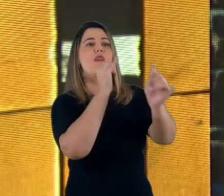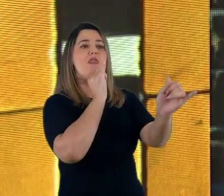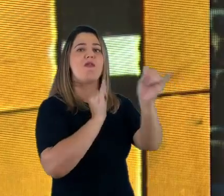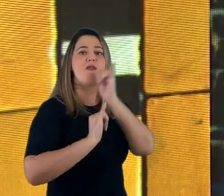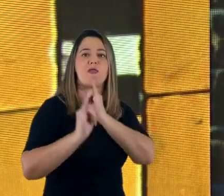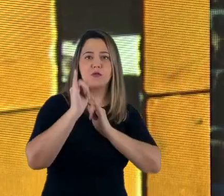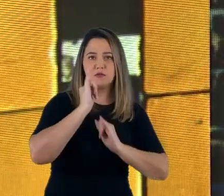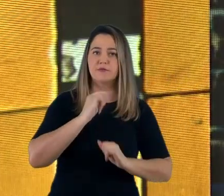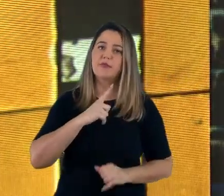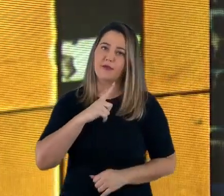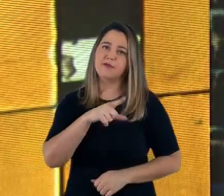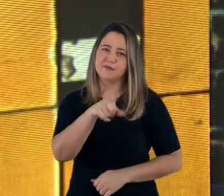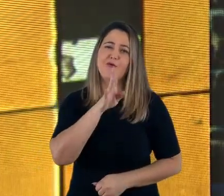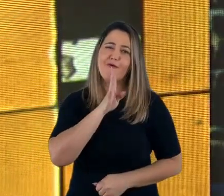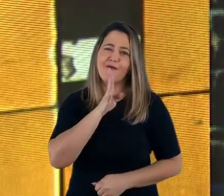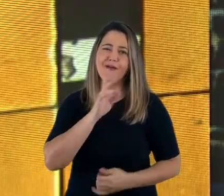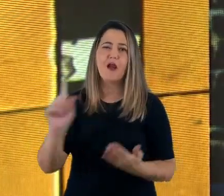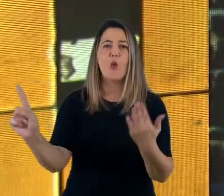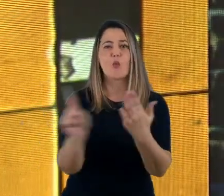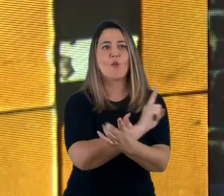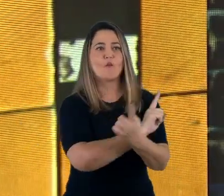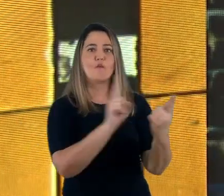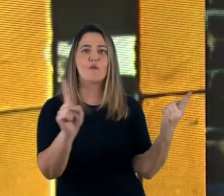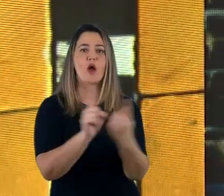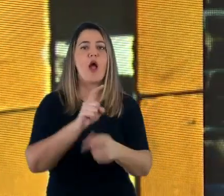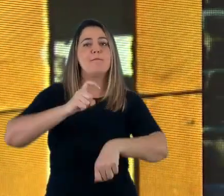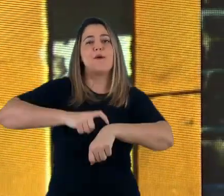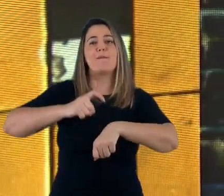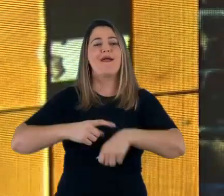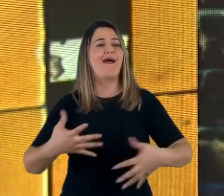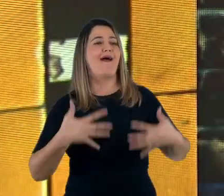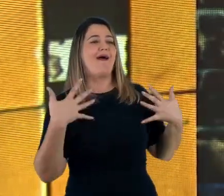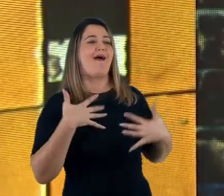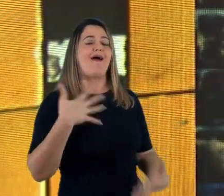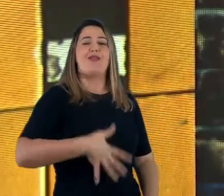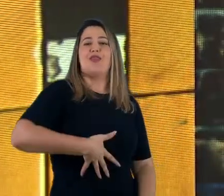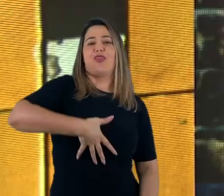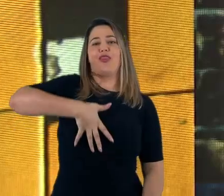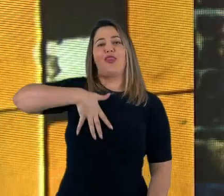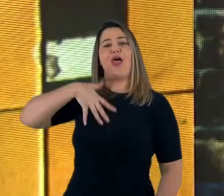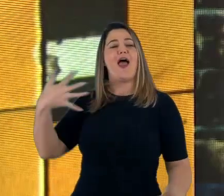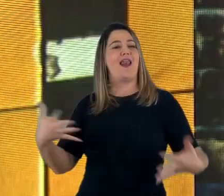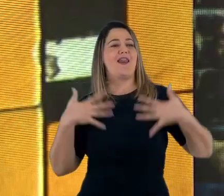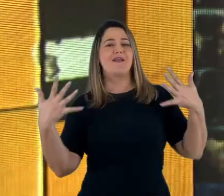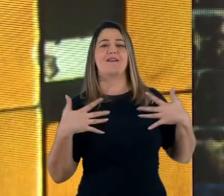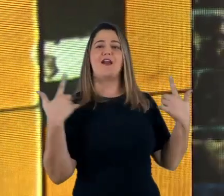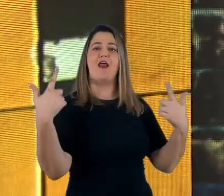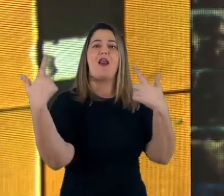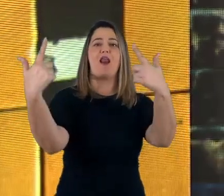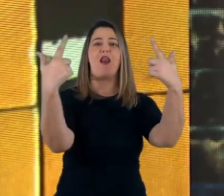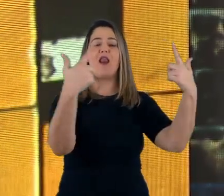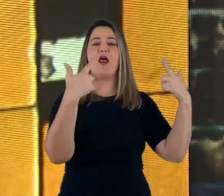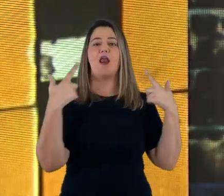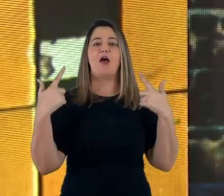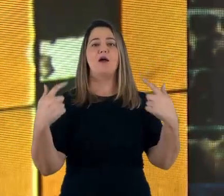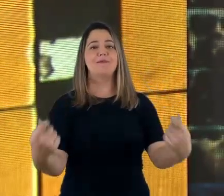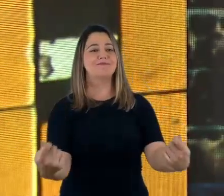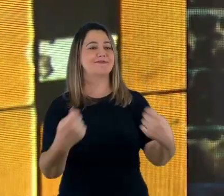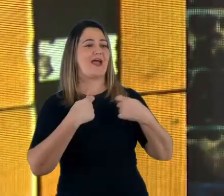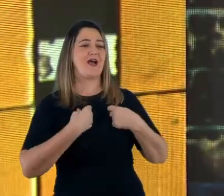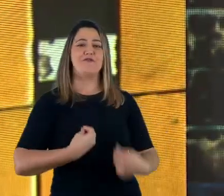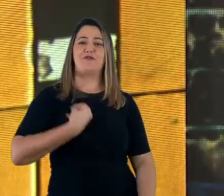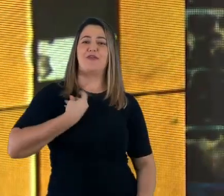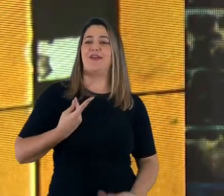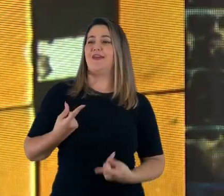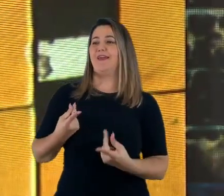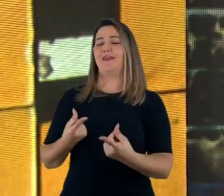erro de pensarem que aquele momento ali de folga, de alegria, vai fazê-los realmente viver para